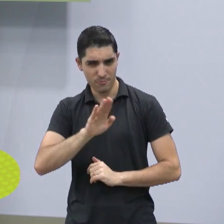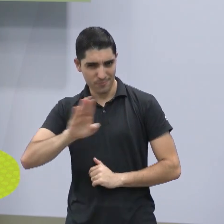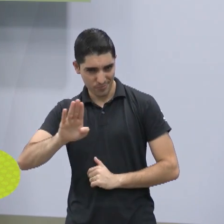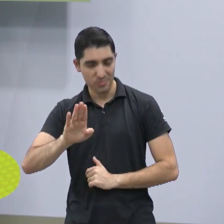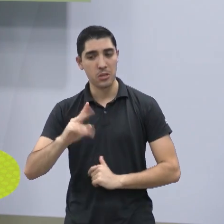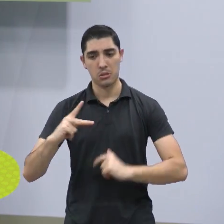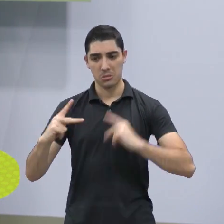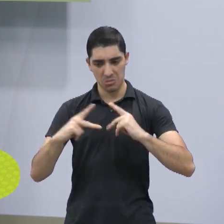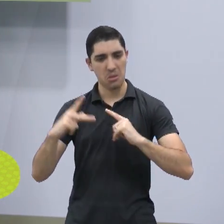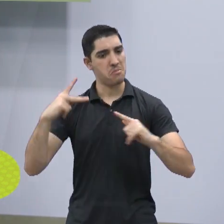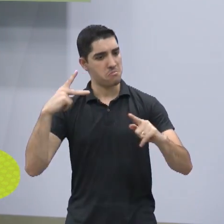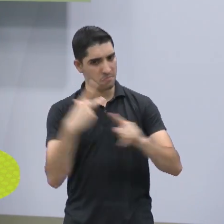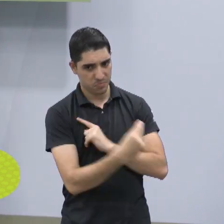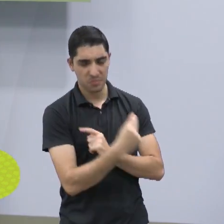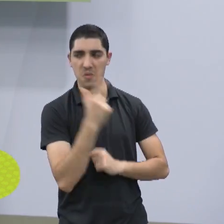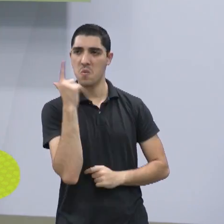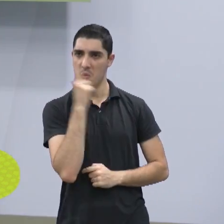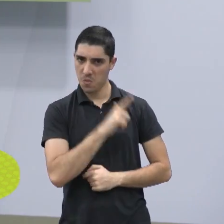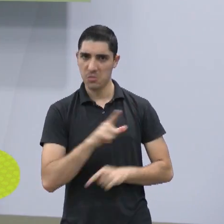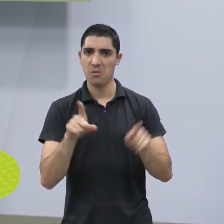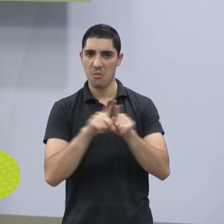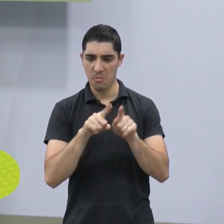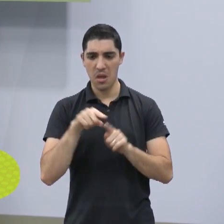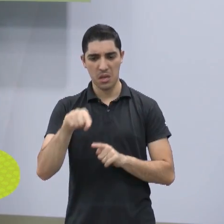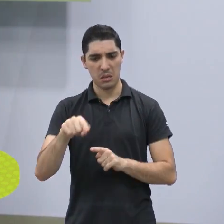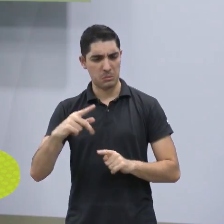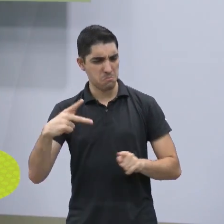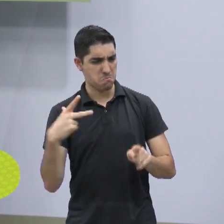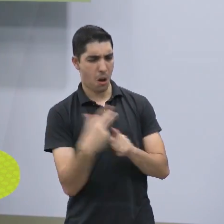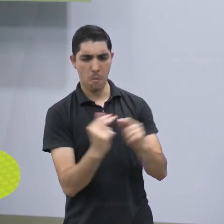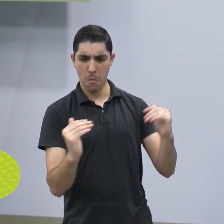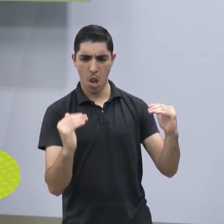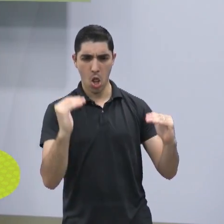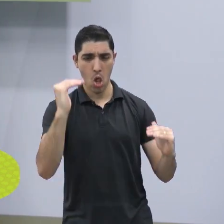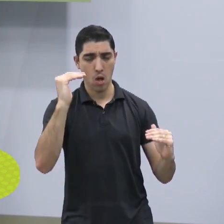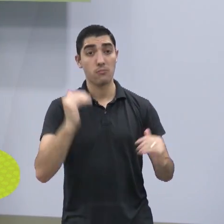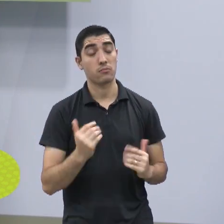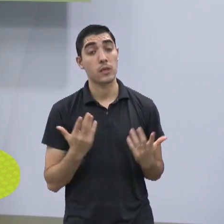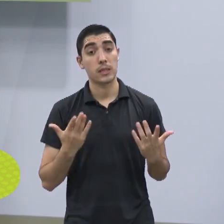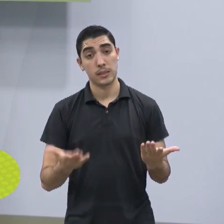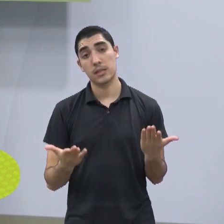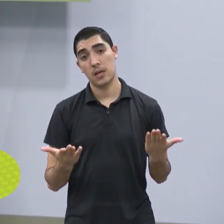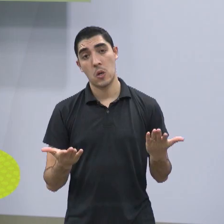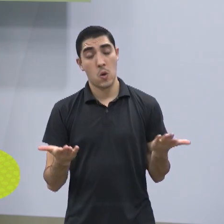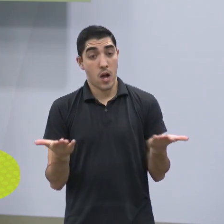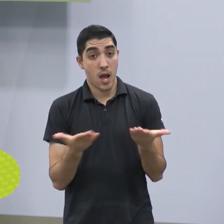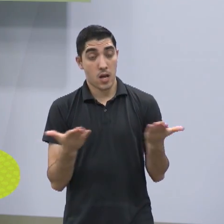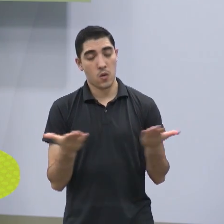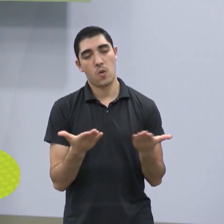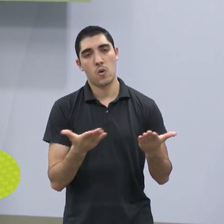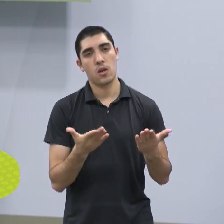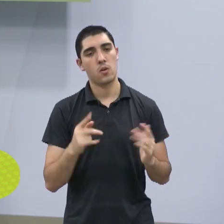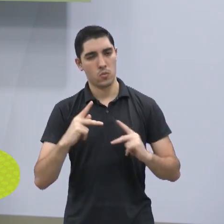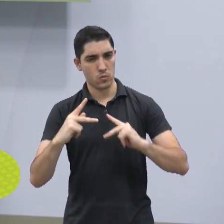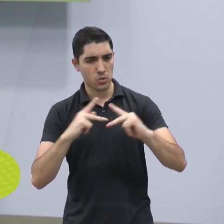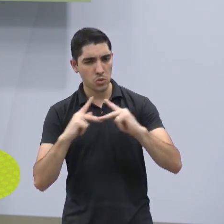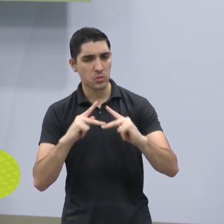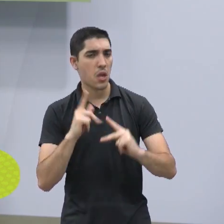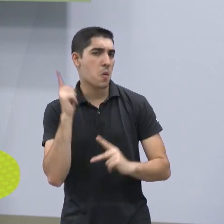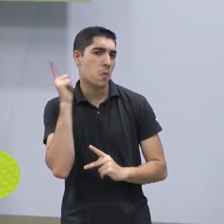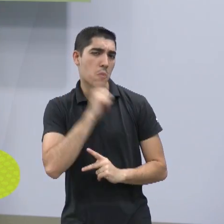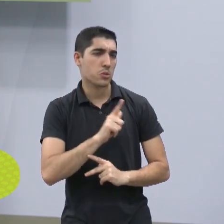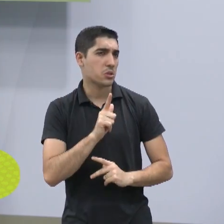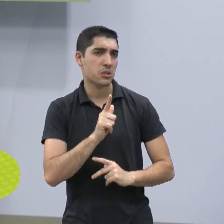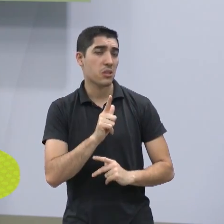bem, goleou o Marreco, então as chances do São José, pelo menos com um empate, né, já